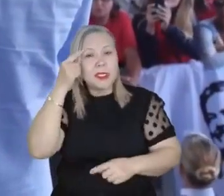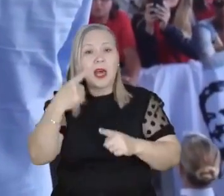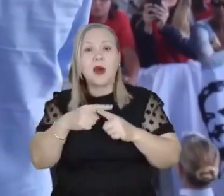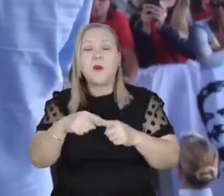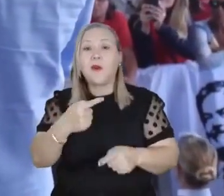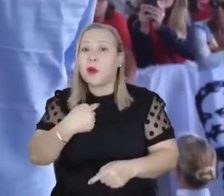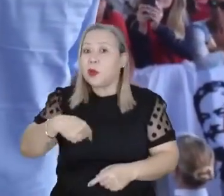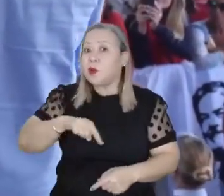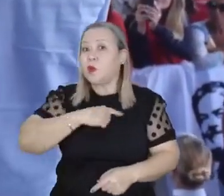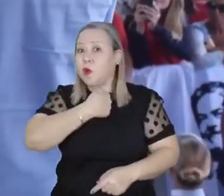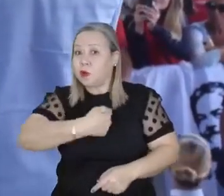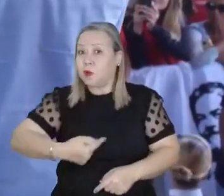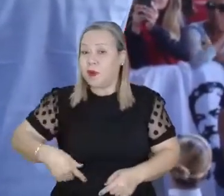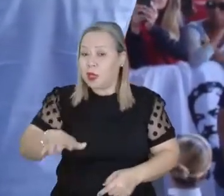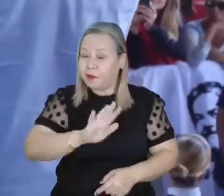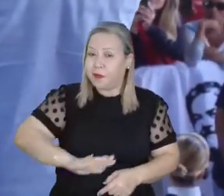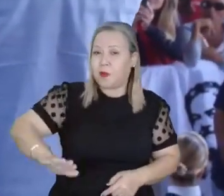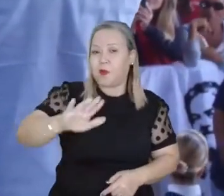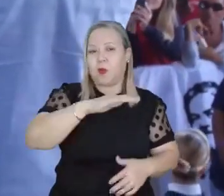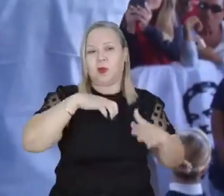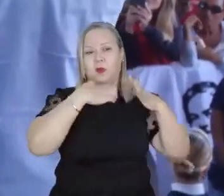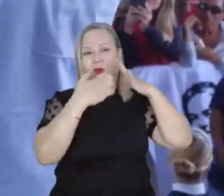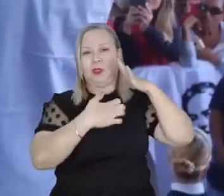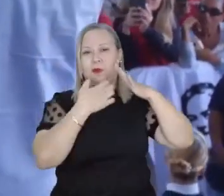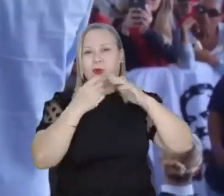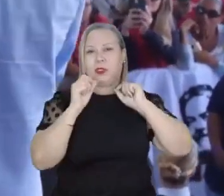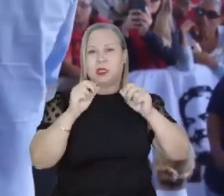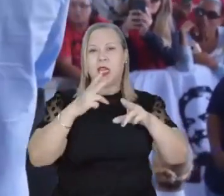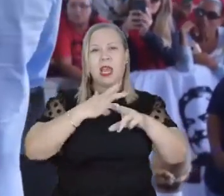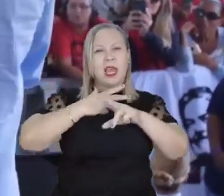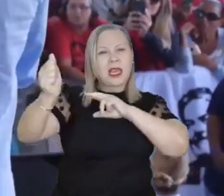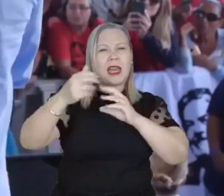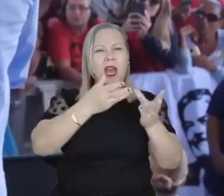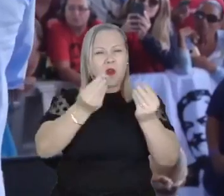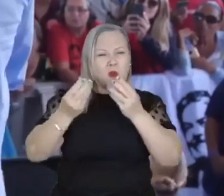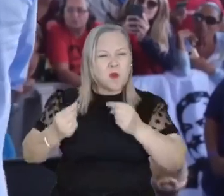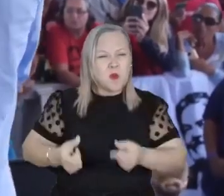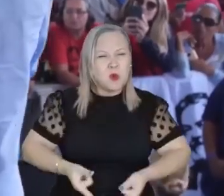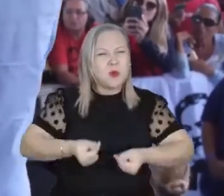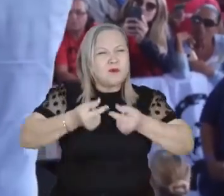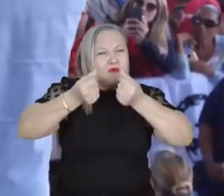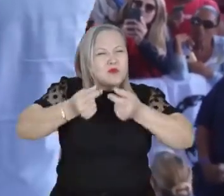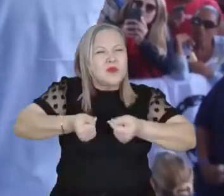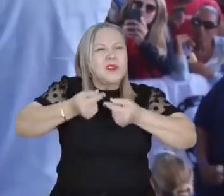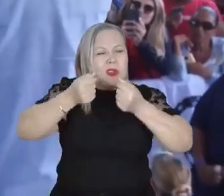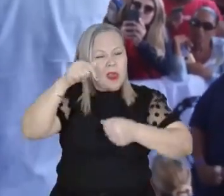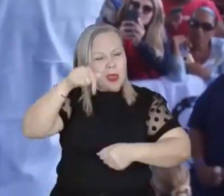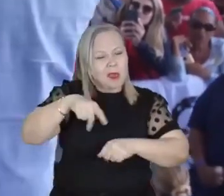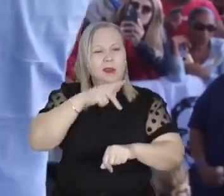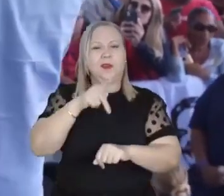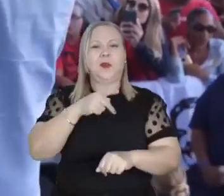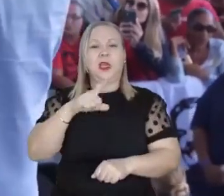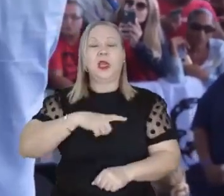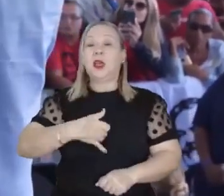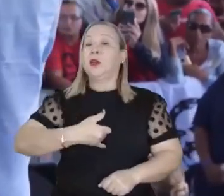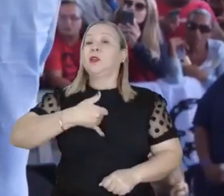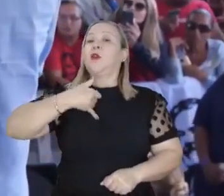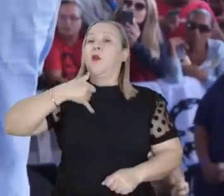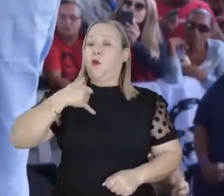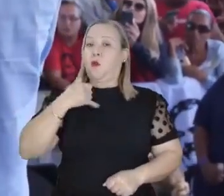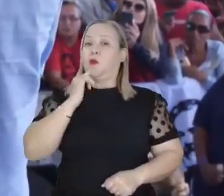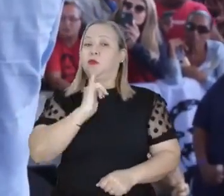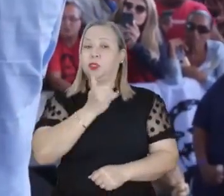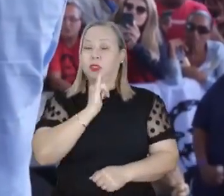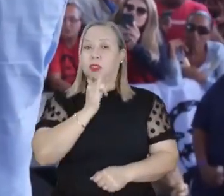os empresários ganharam muito dinheiro nesse país. E eu tenho orgulho de dizer, o governo do